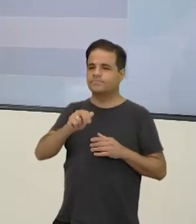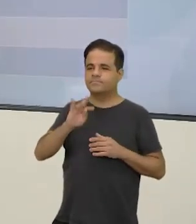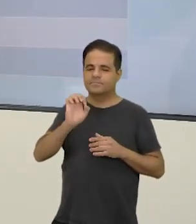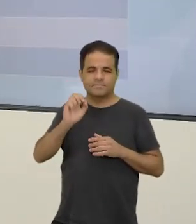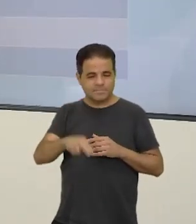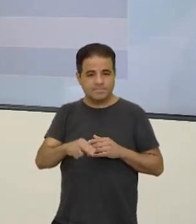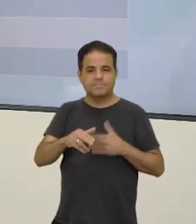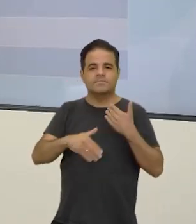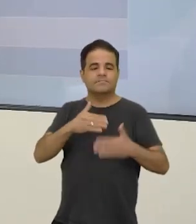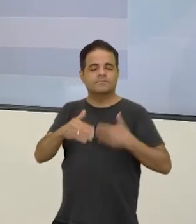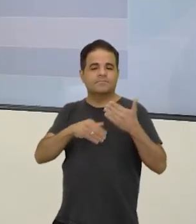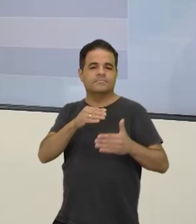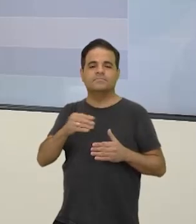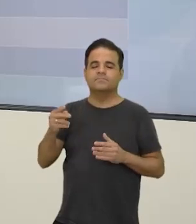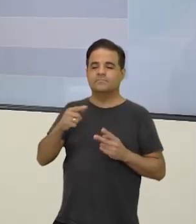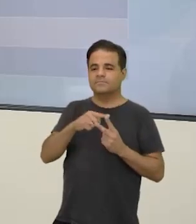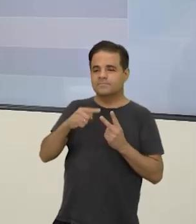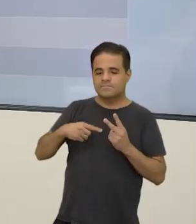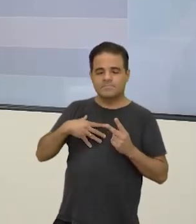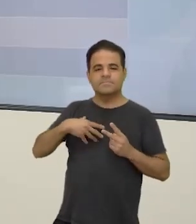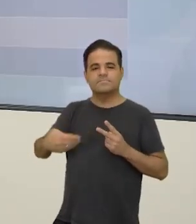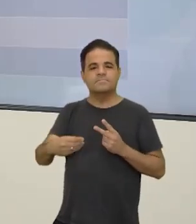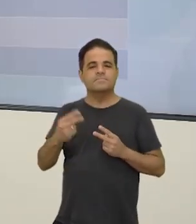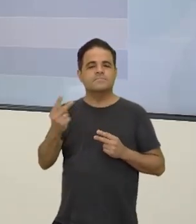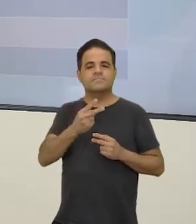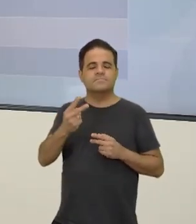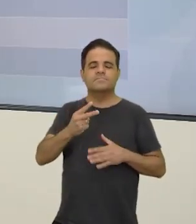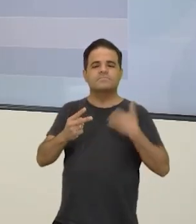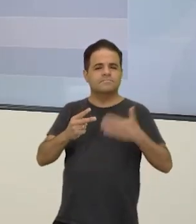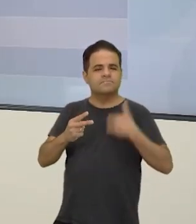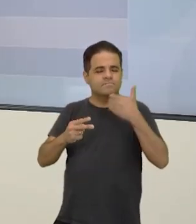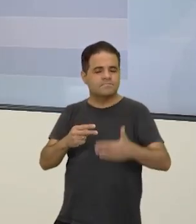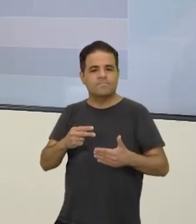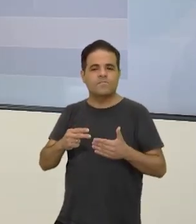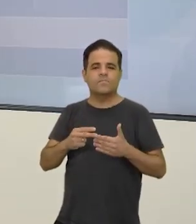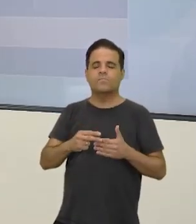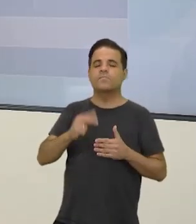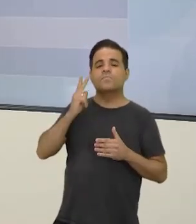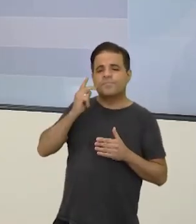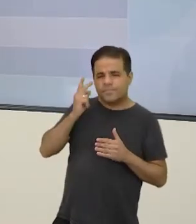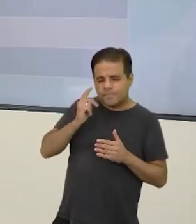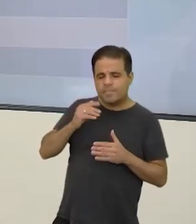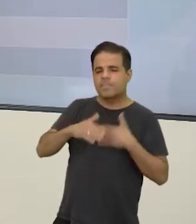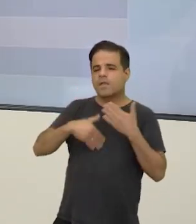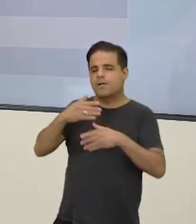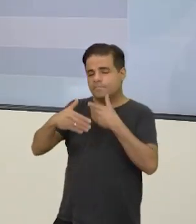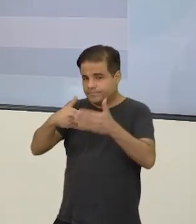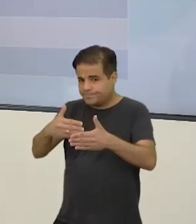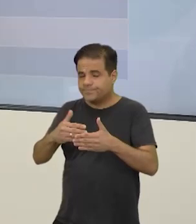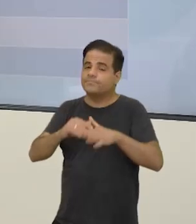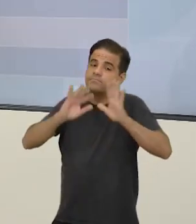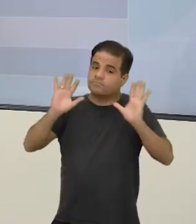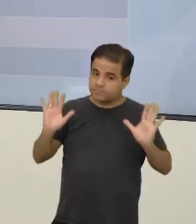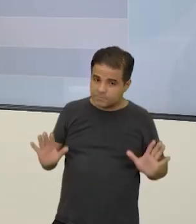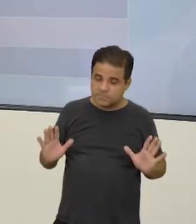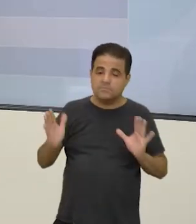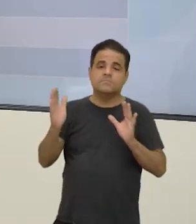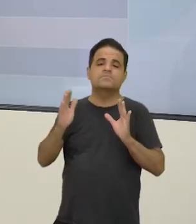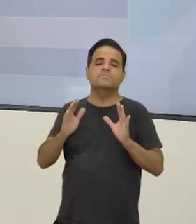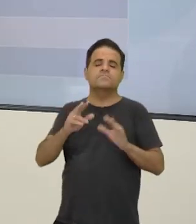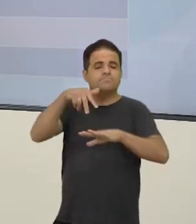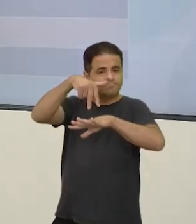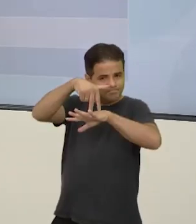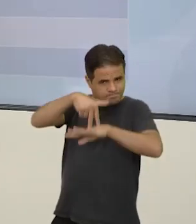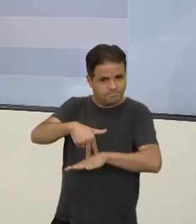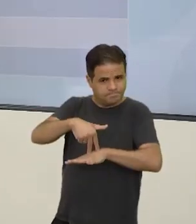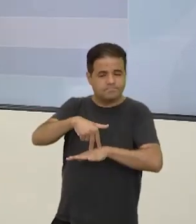e o Moacir, que é o filho dos dois, nasce depois. O Moacir é o primeiro brasileiro, o primeiro cearense, né? Então, ou seja, mas basicamente